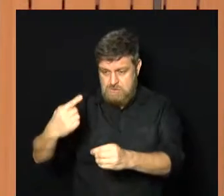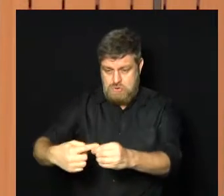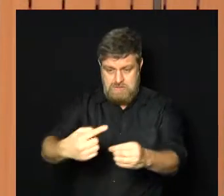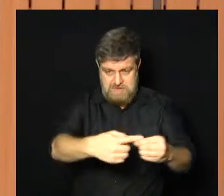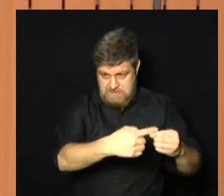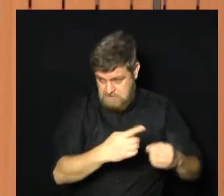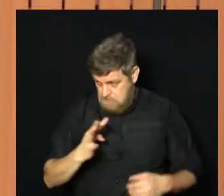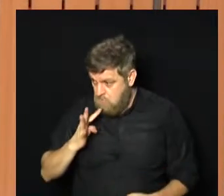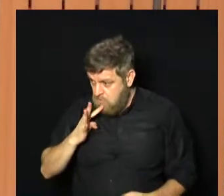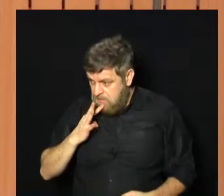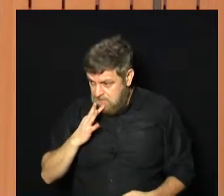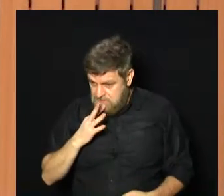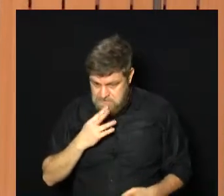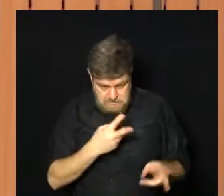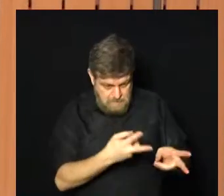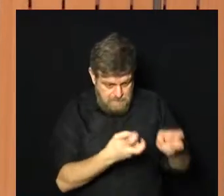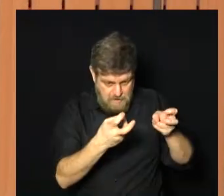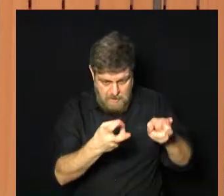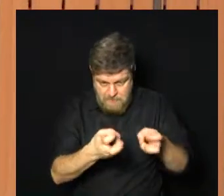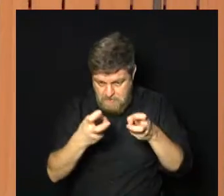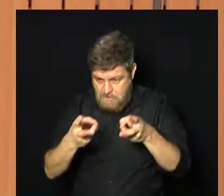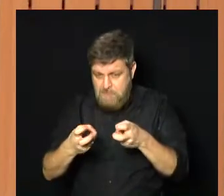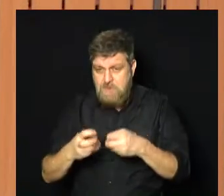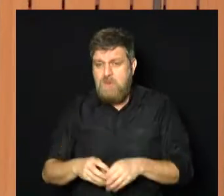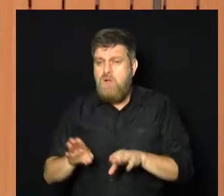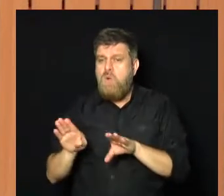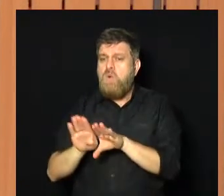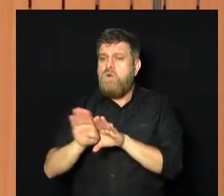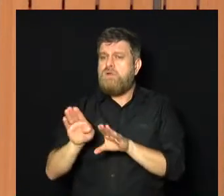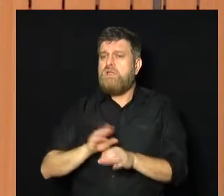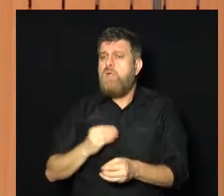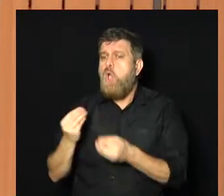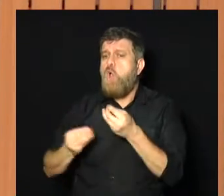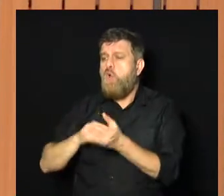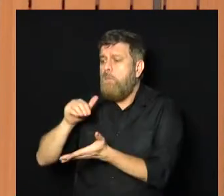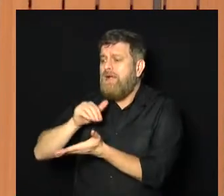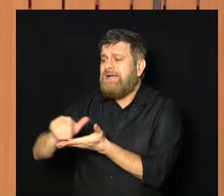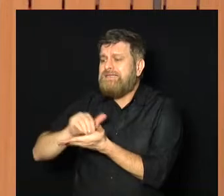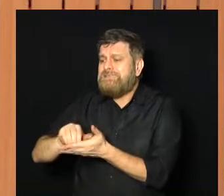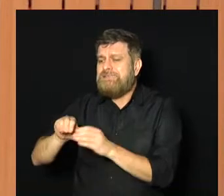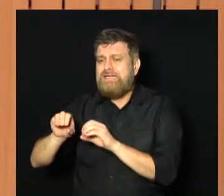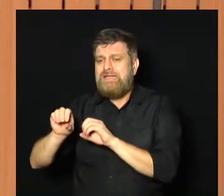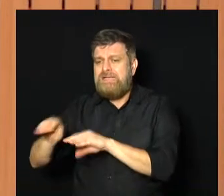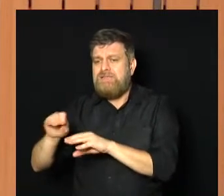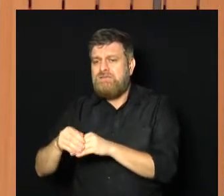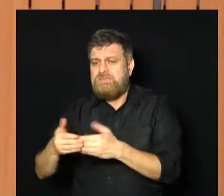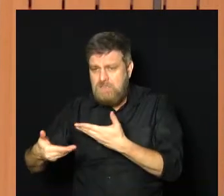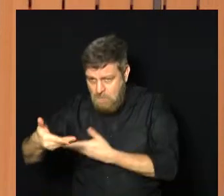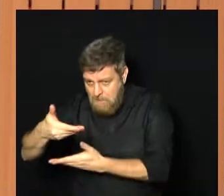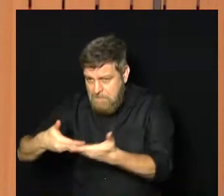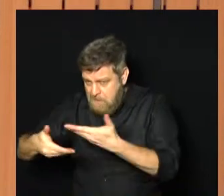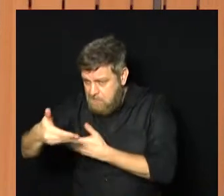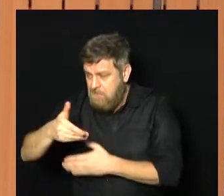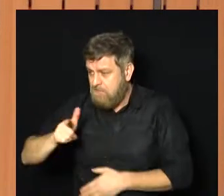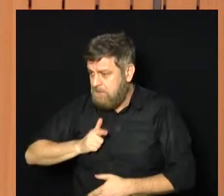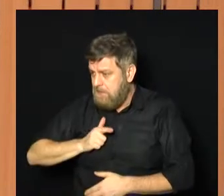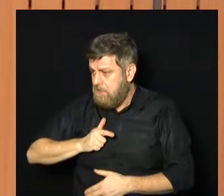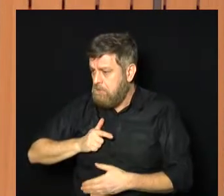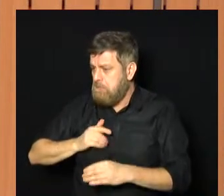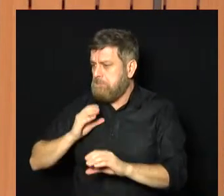conhecem, como também dessa relação com a Secretaria Municipal. As reuniões estão sendo pedidas, não